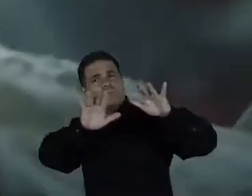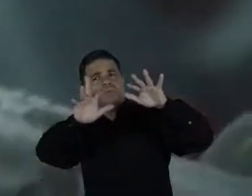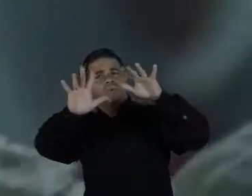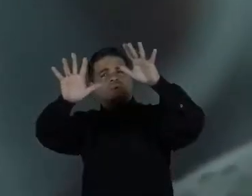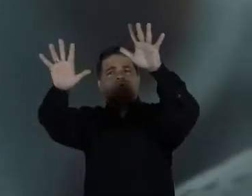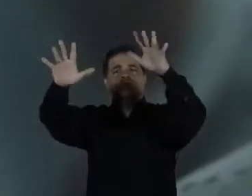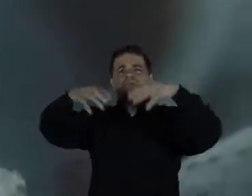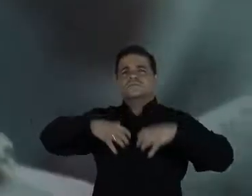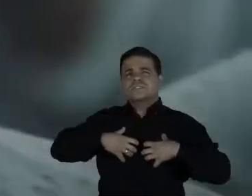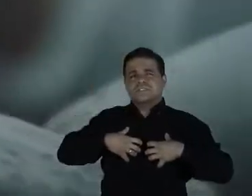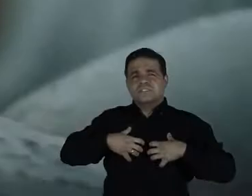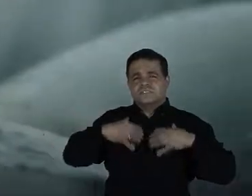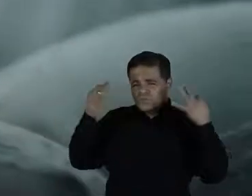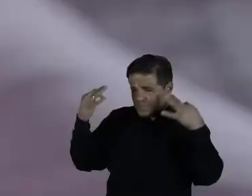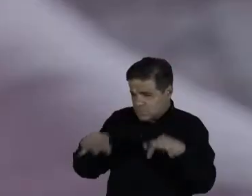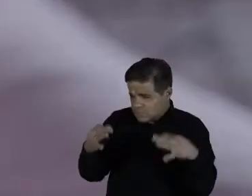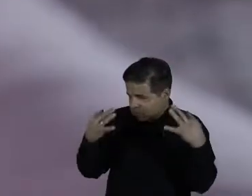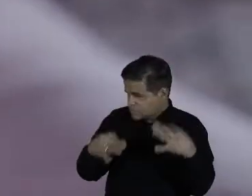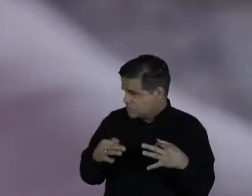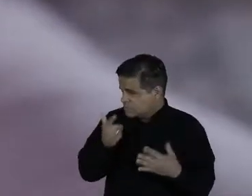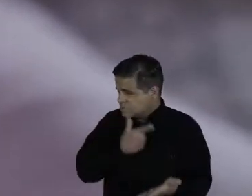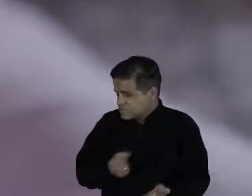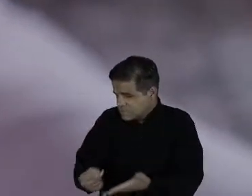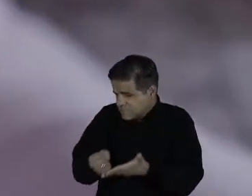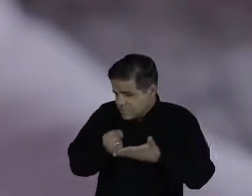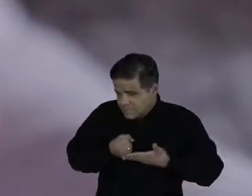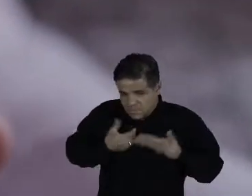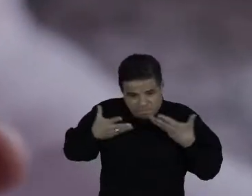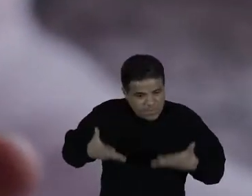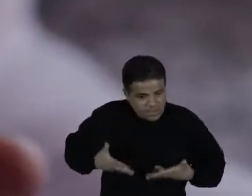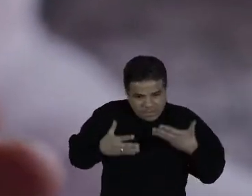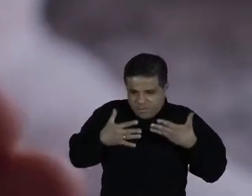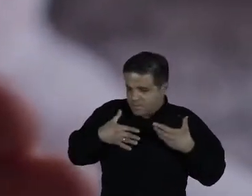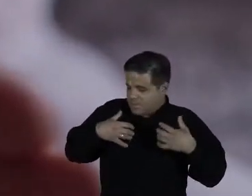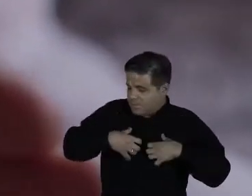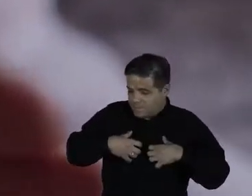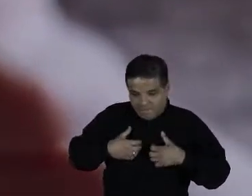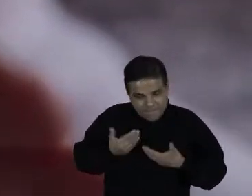E a dor brutal consegue trazer uma alegria incompreensível.